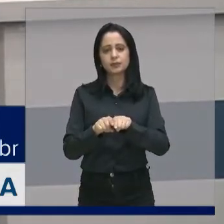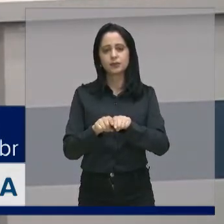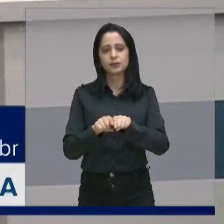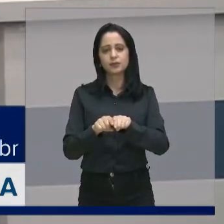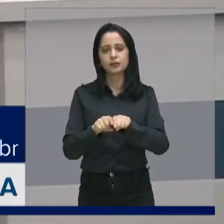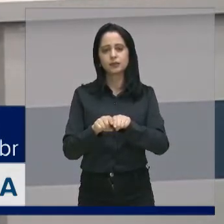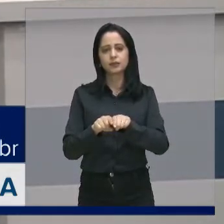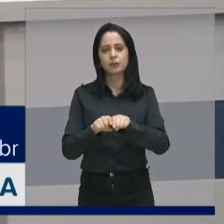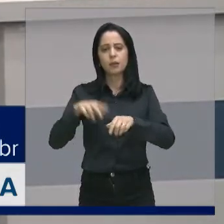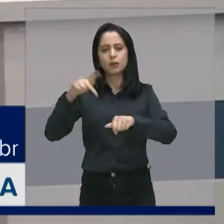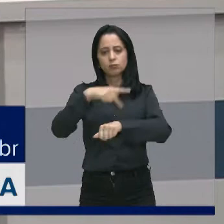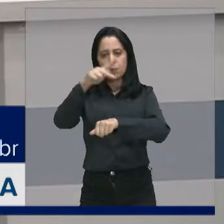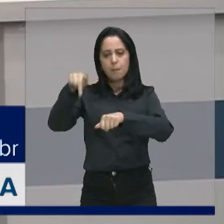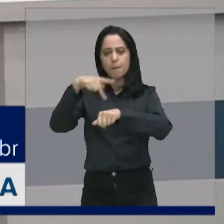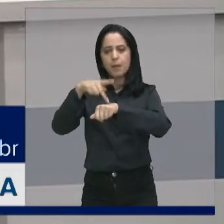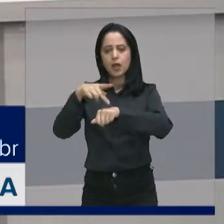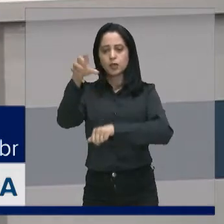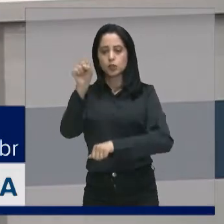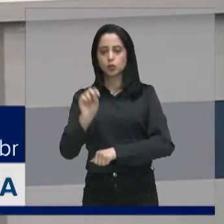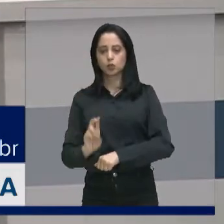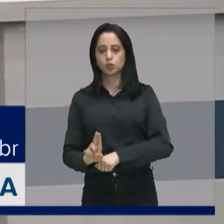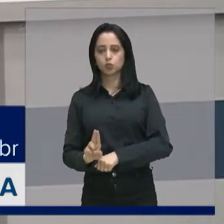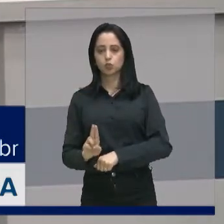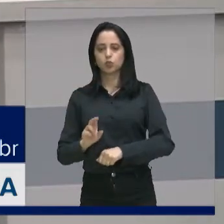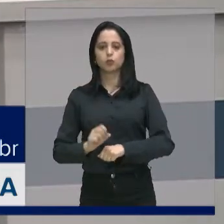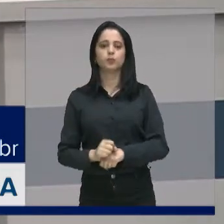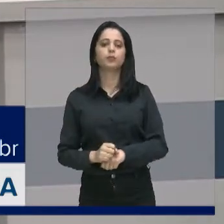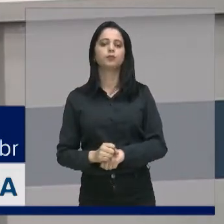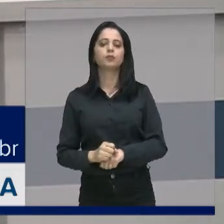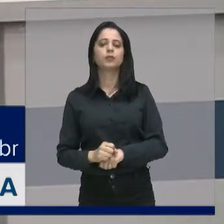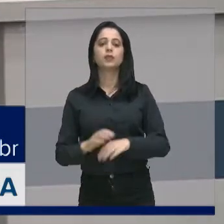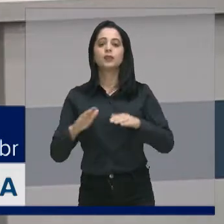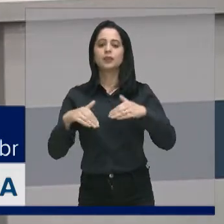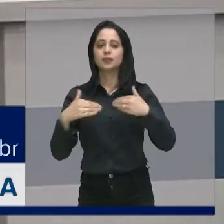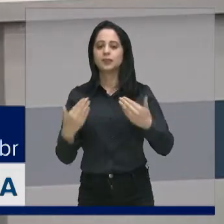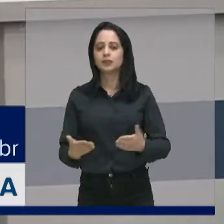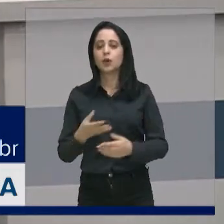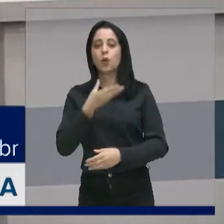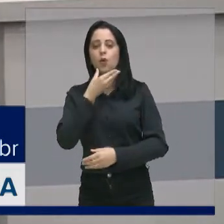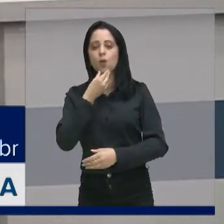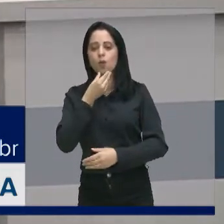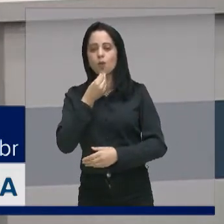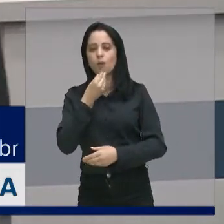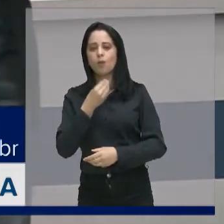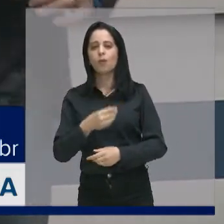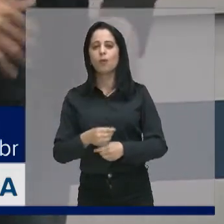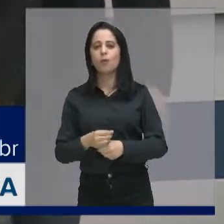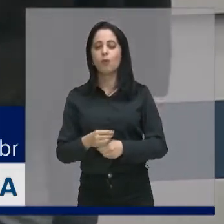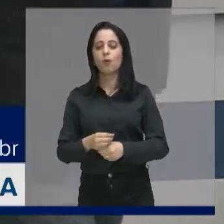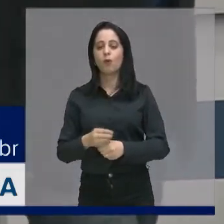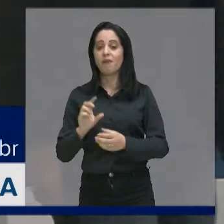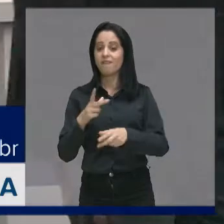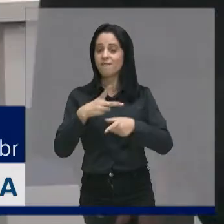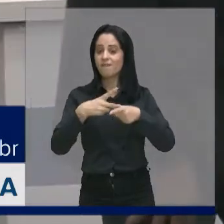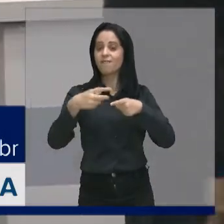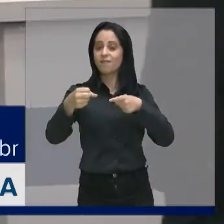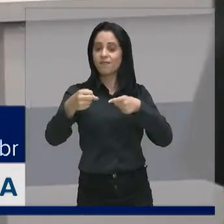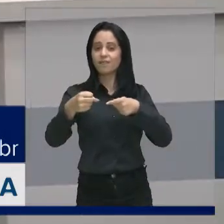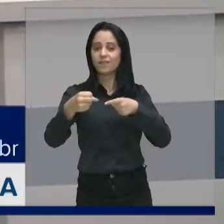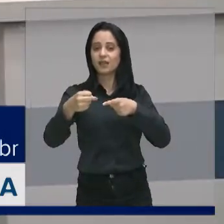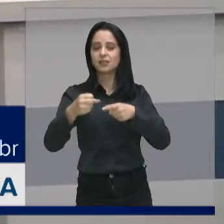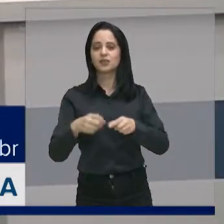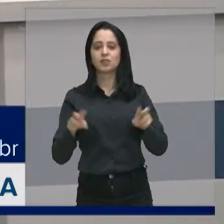de países do Hemisfério Sul. Por esse feito, recebeu no mesmo ano o título de Comendador da Ordem do Rio